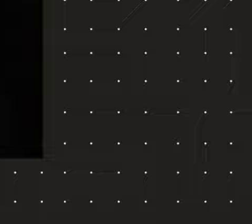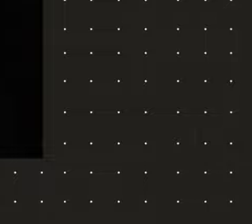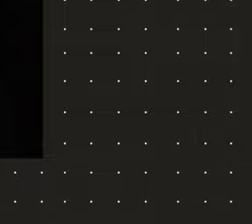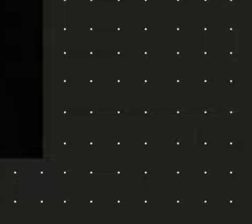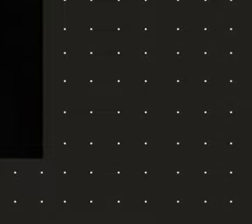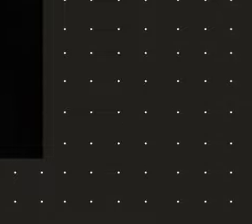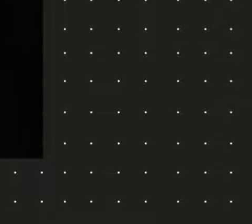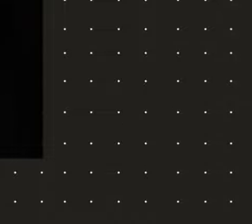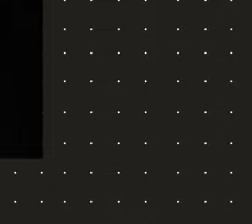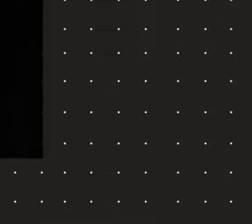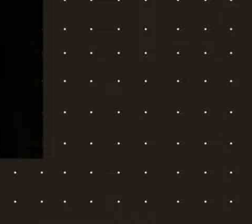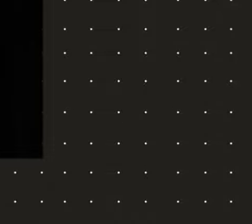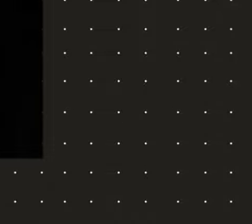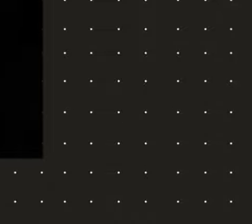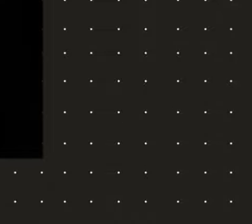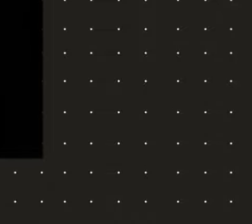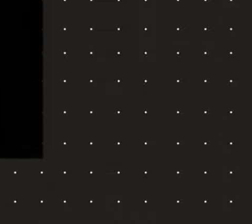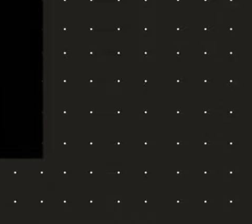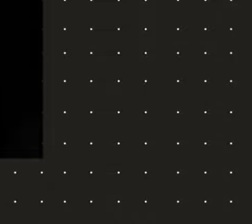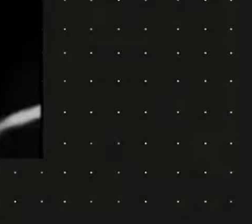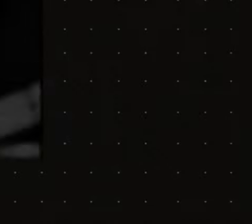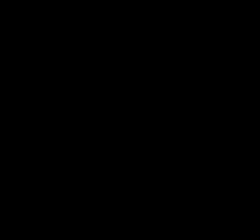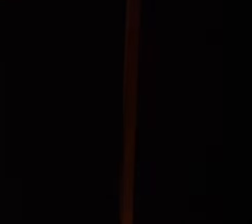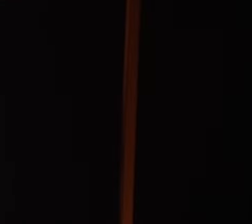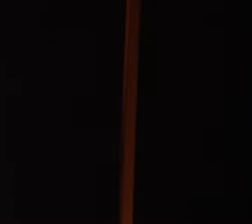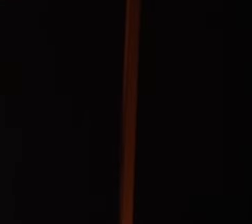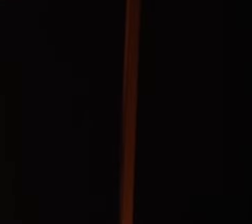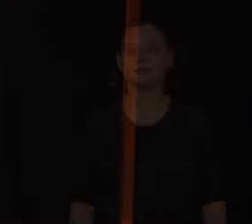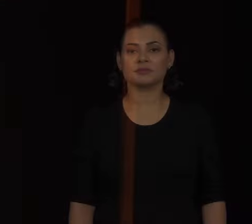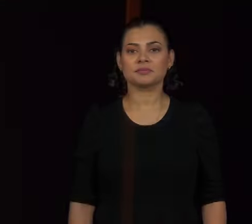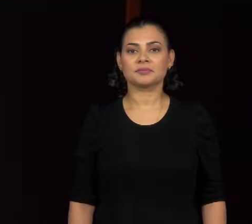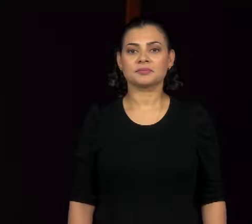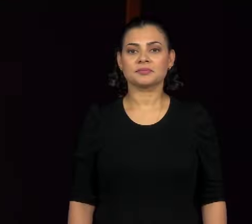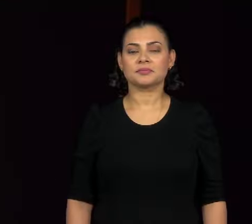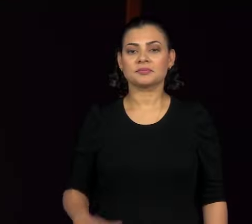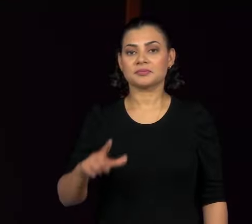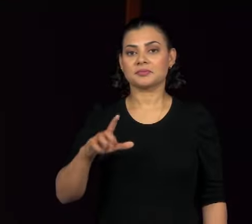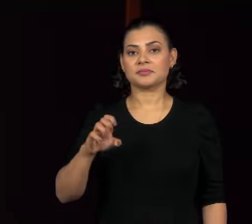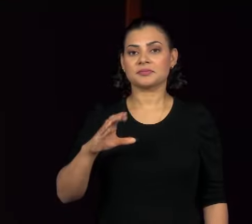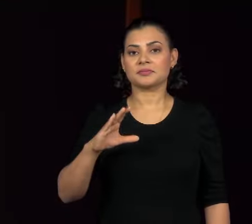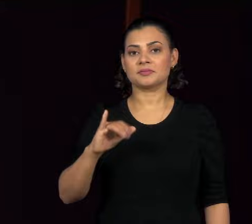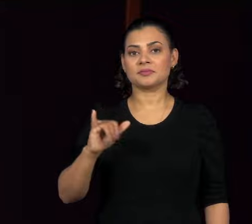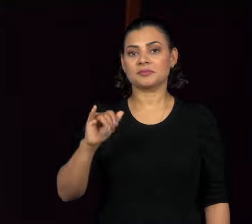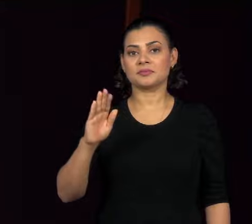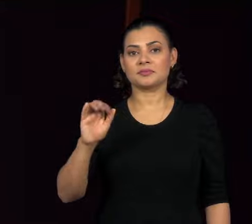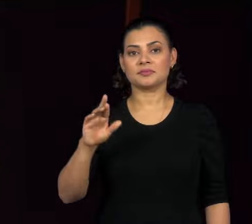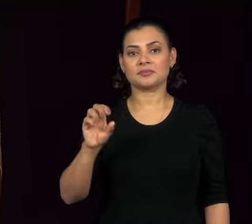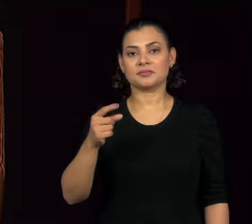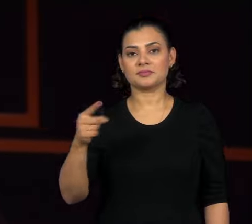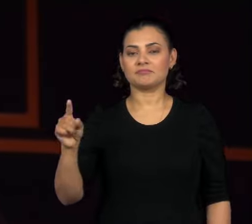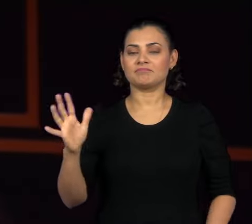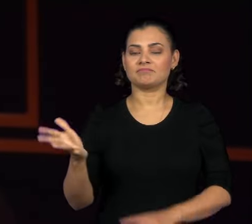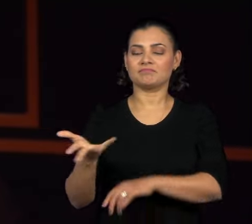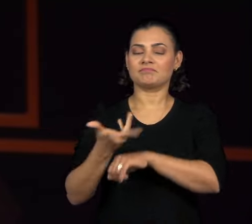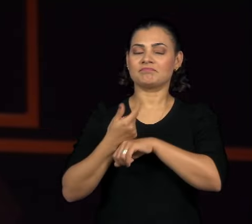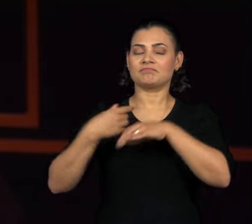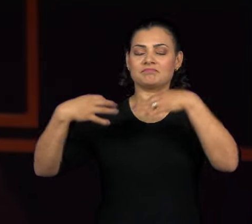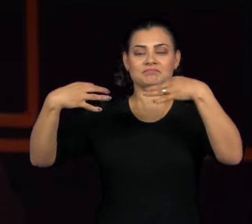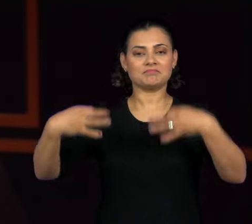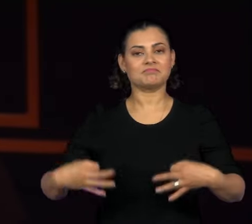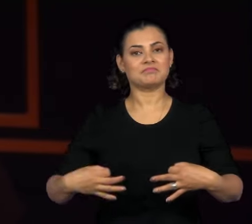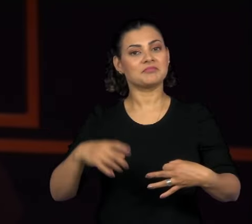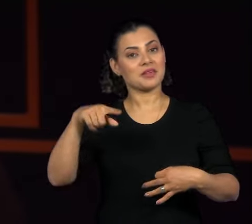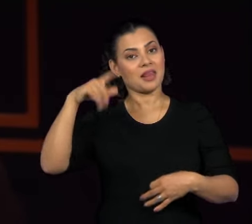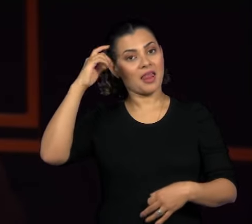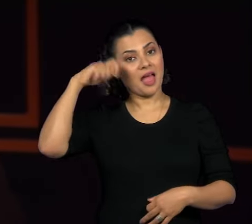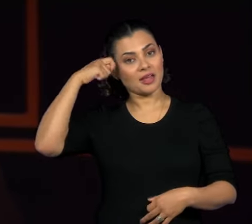melhores vinhos internacionais. Leci Brandão é talento e dignidade, não? É uma das